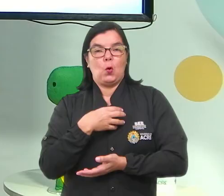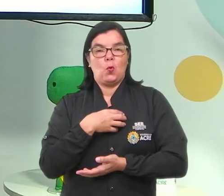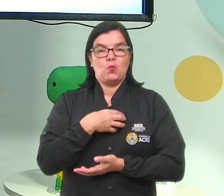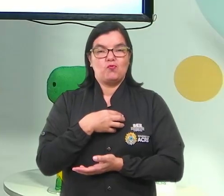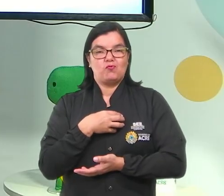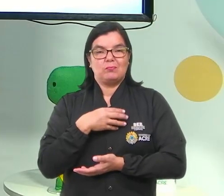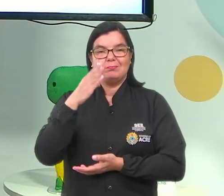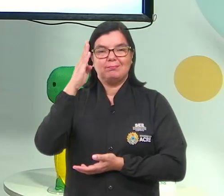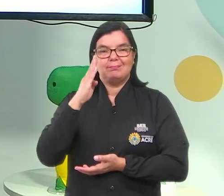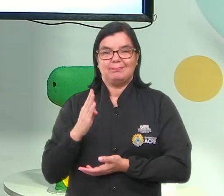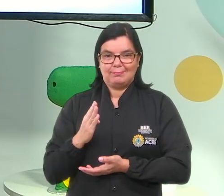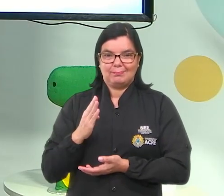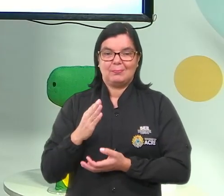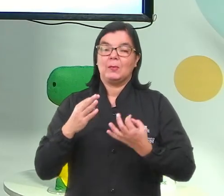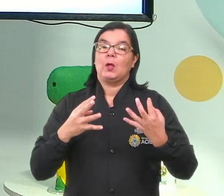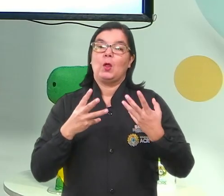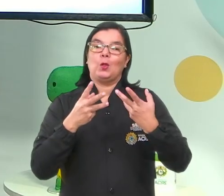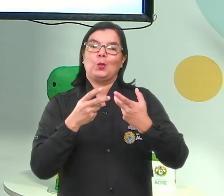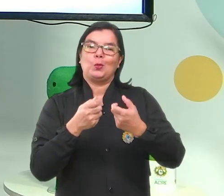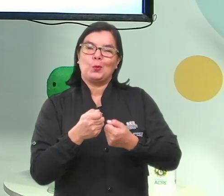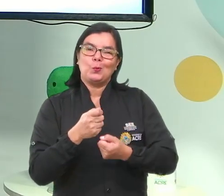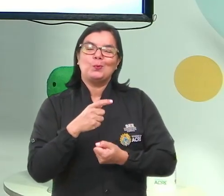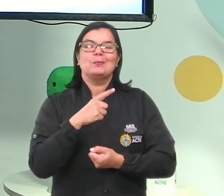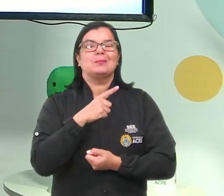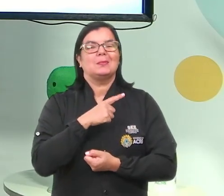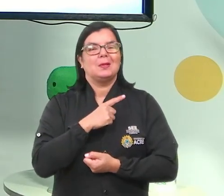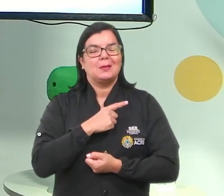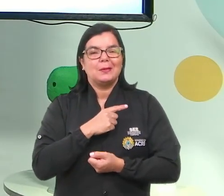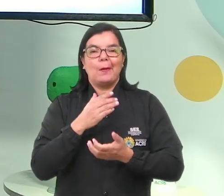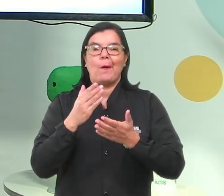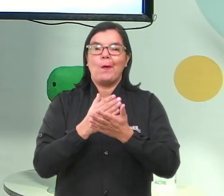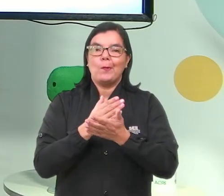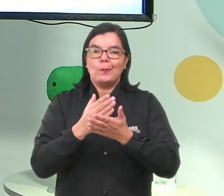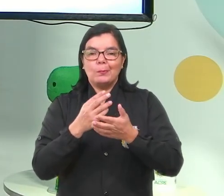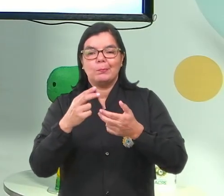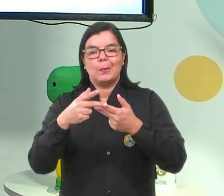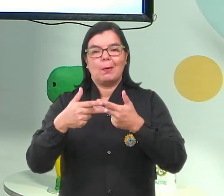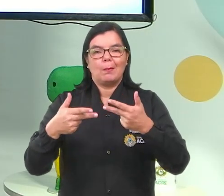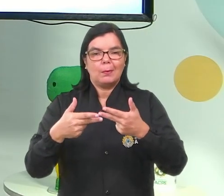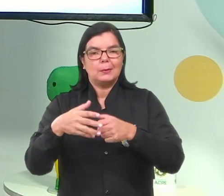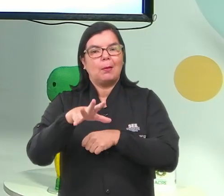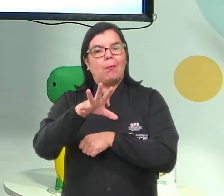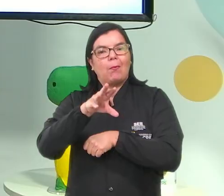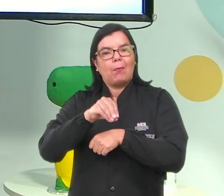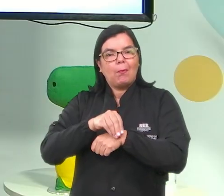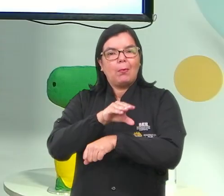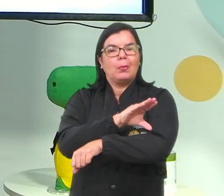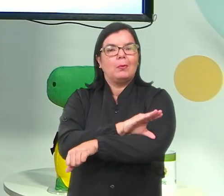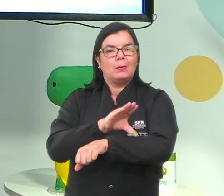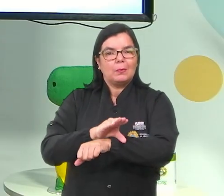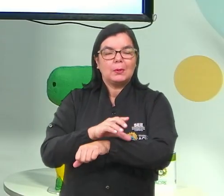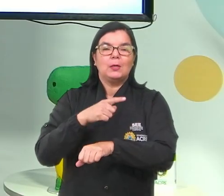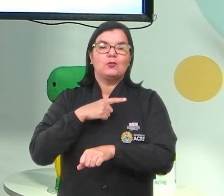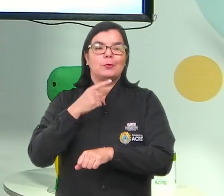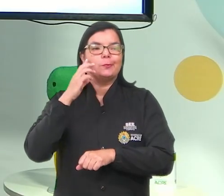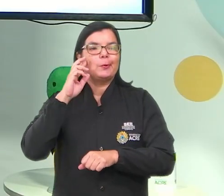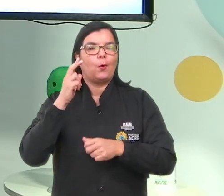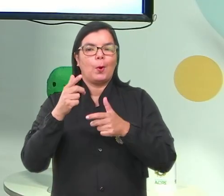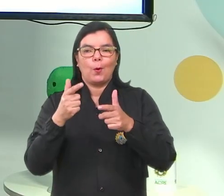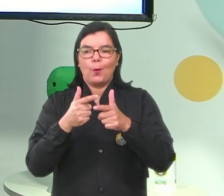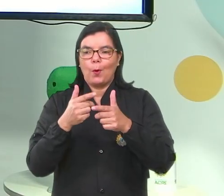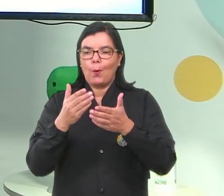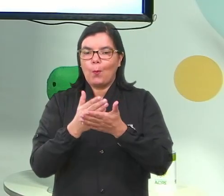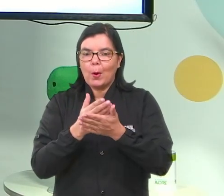jeitinho brasileiro. Tudo tem que ter um jeitinho brasileiro, já está incorporado na nossa cultura. Nós sabemos